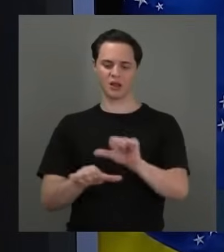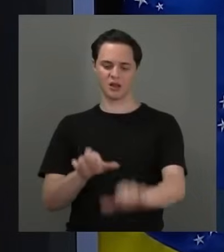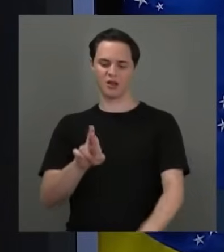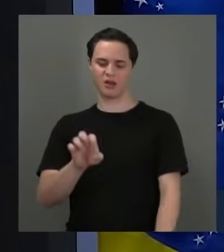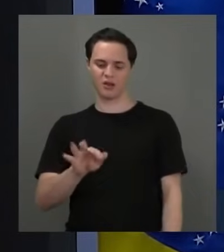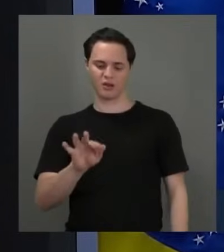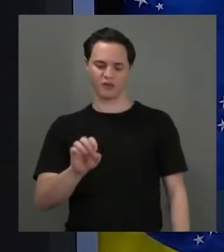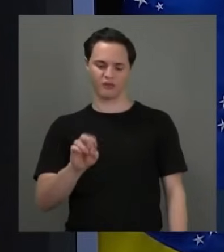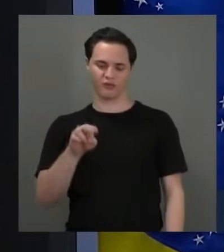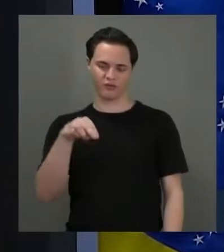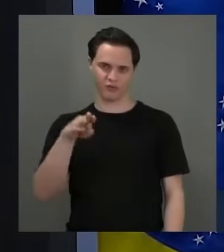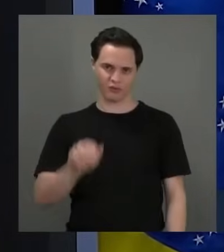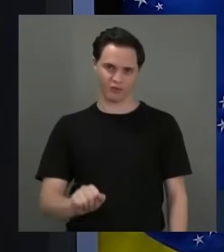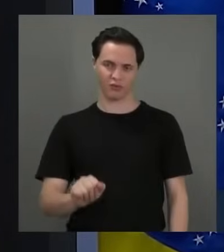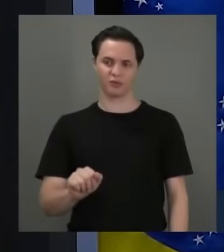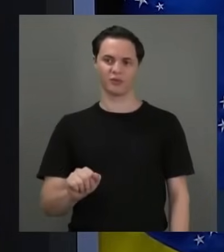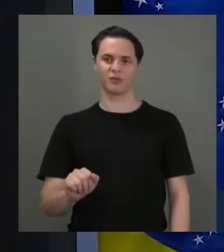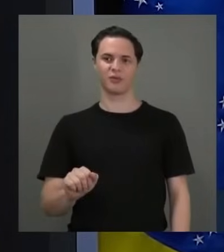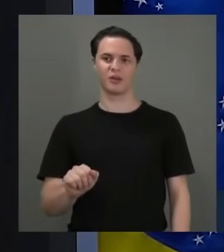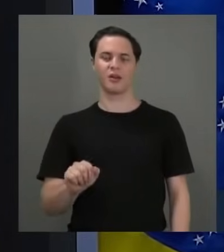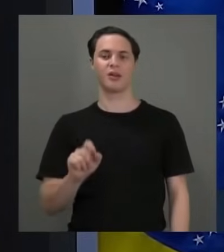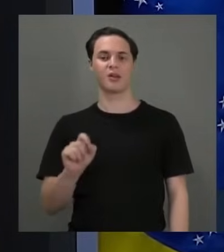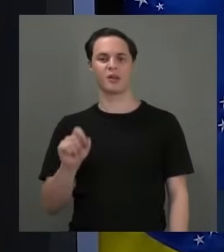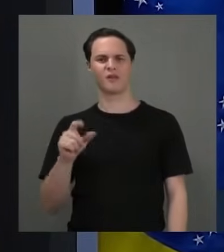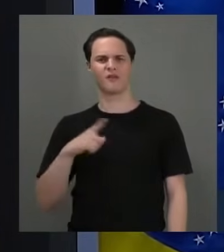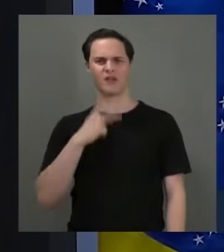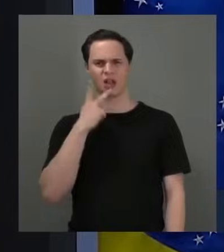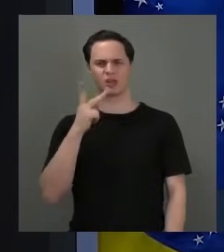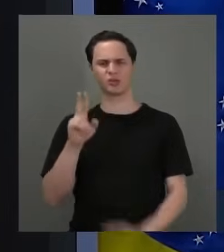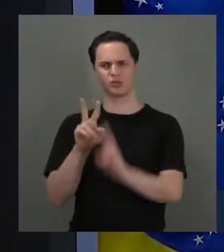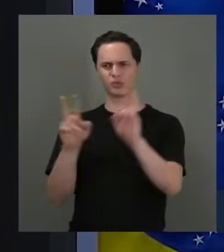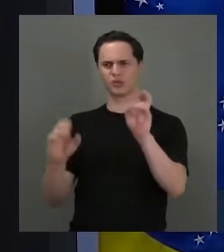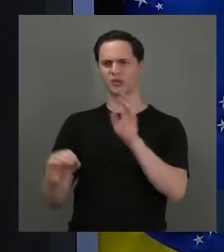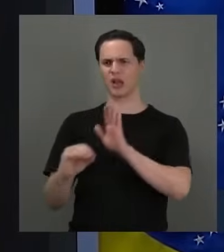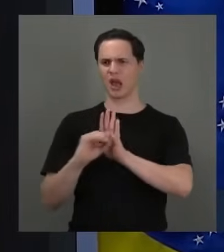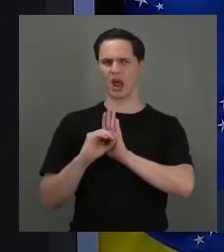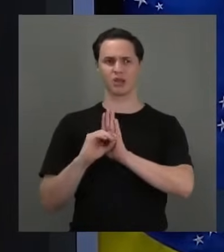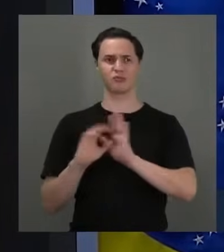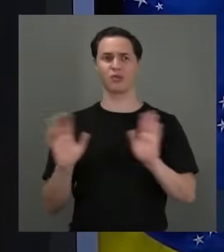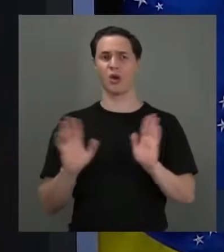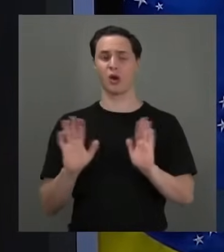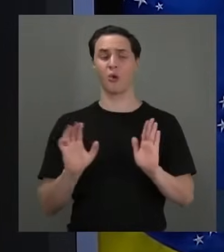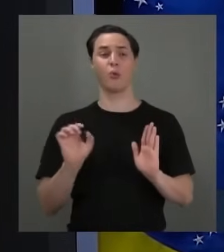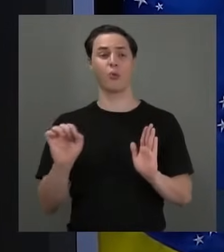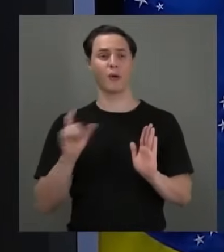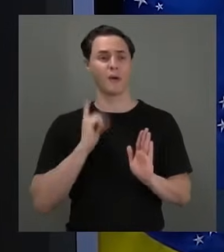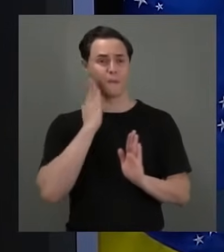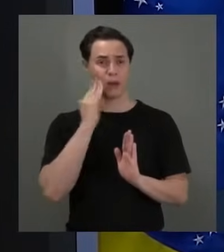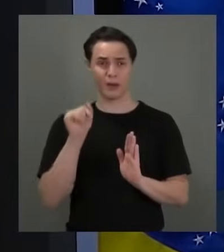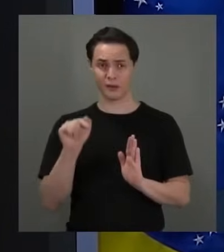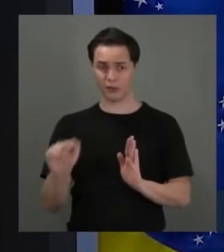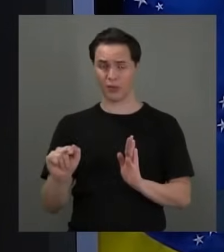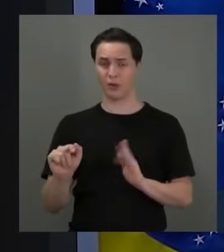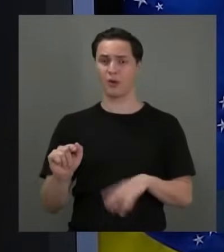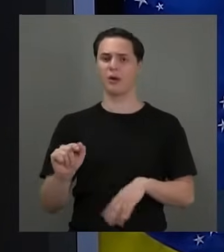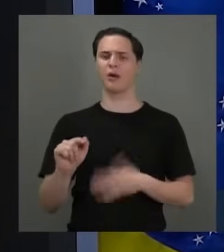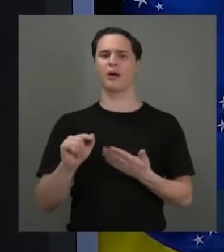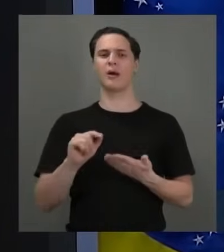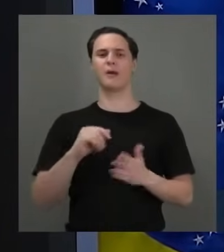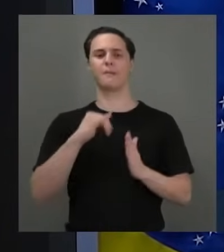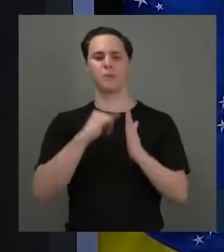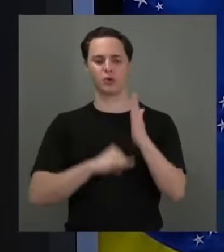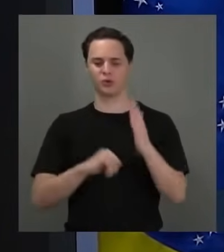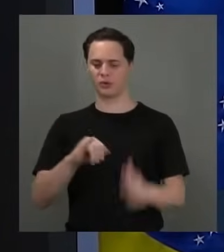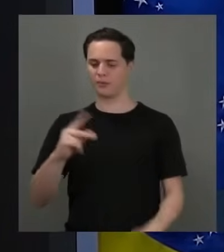e eles não vão ser zerados, como eu vi aqui, a impressão que se deu é como se esses impostos, né, o IPI, o